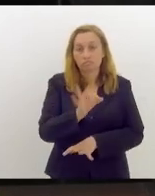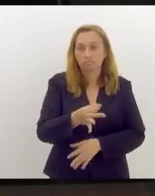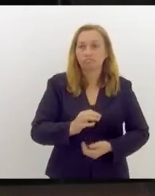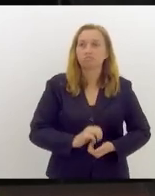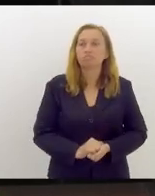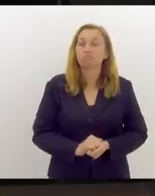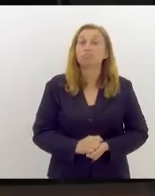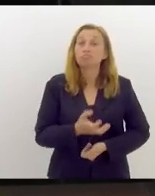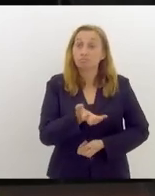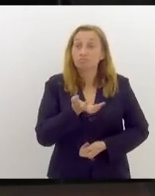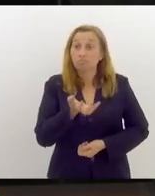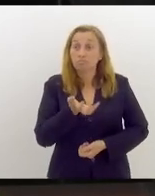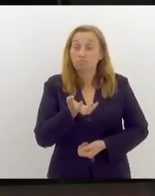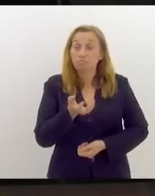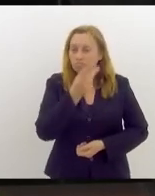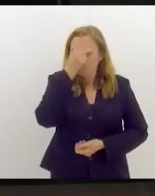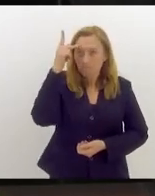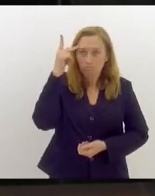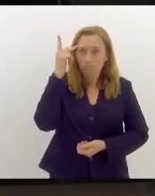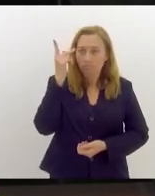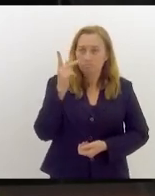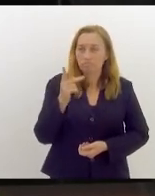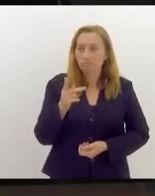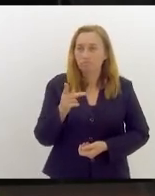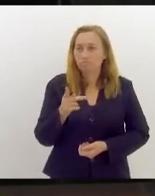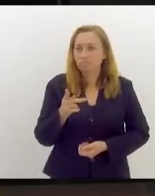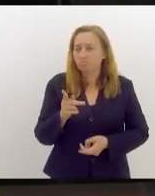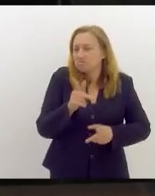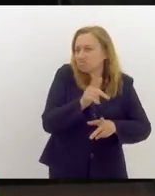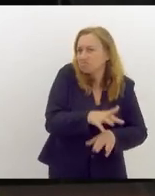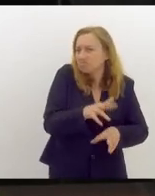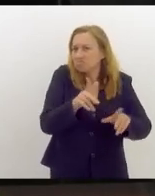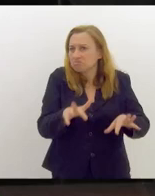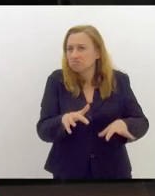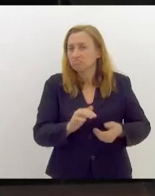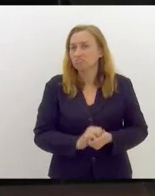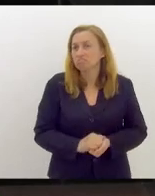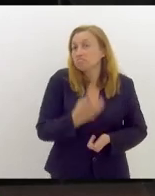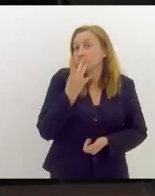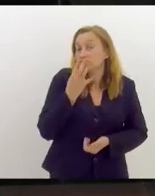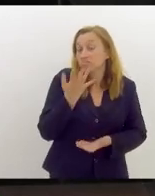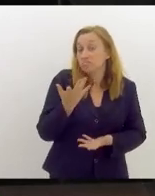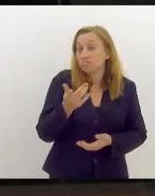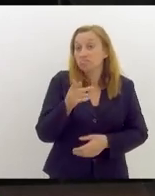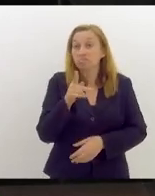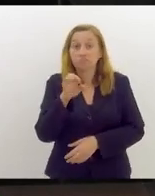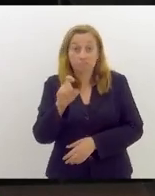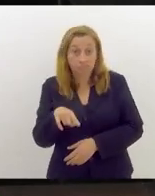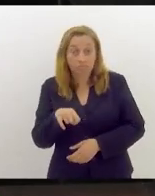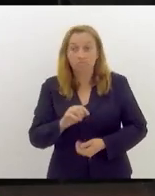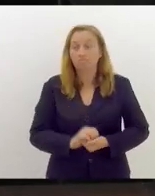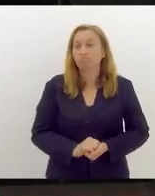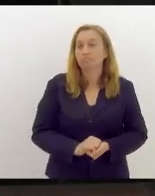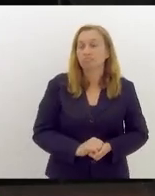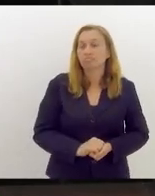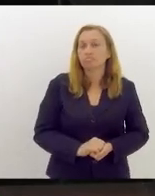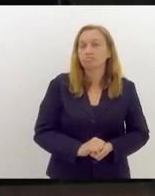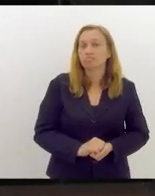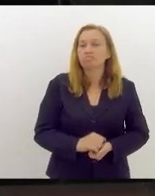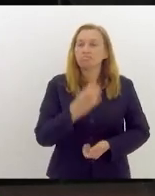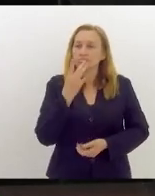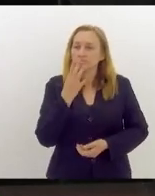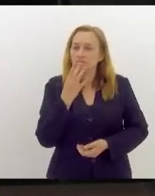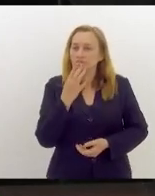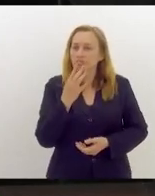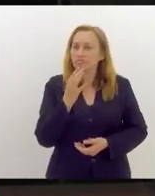que querem que as pessoas não sejam diferenciadas pela cor da sua pele então é uma bandeira que eu